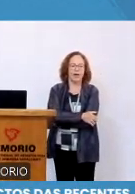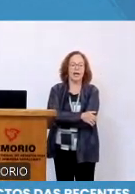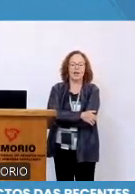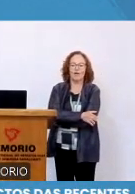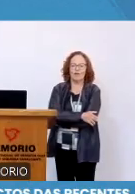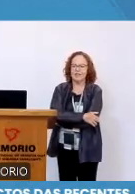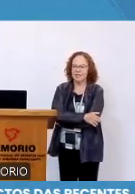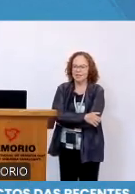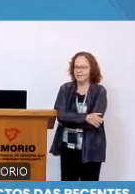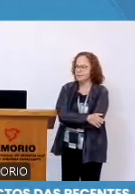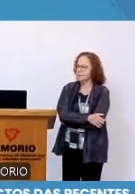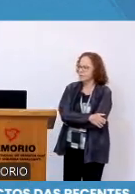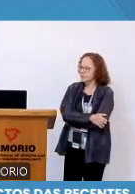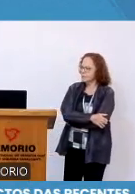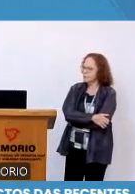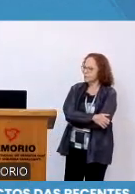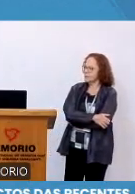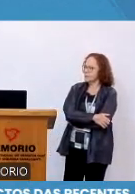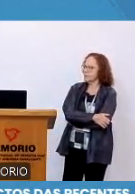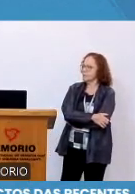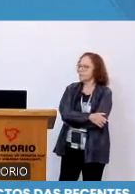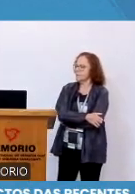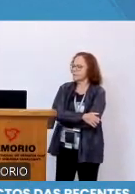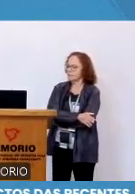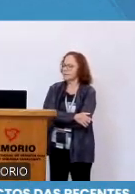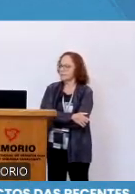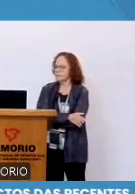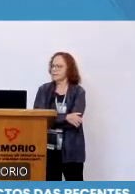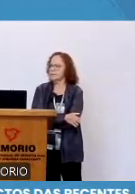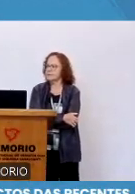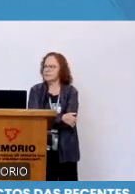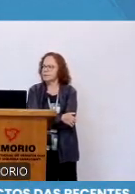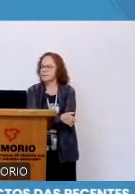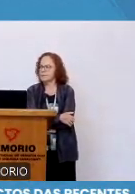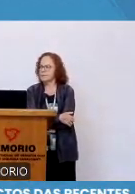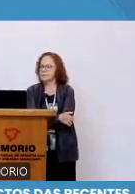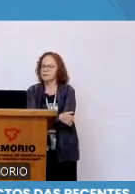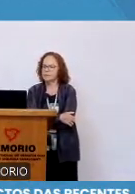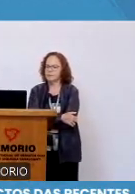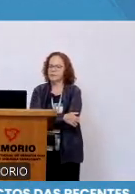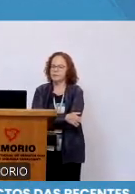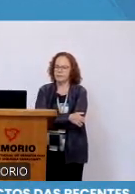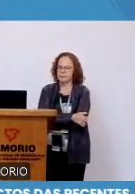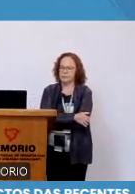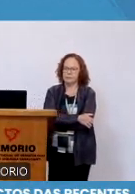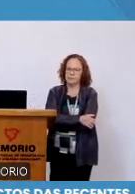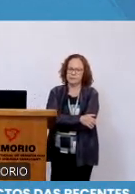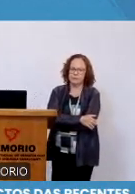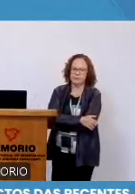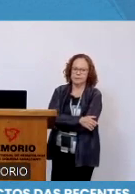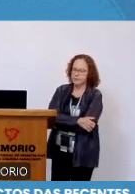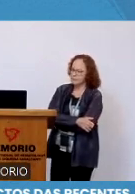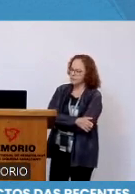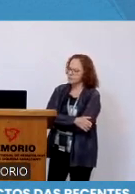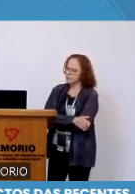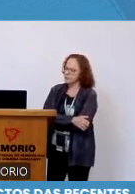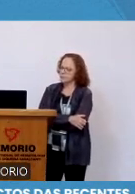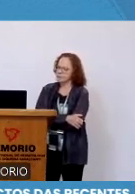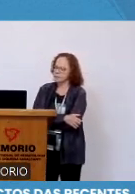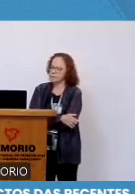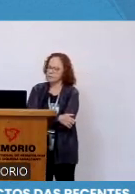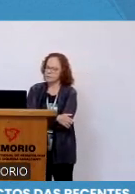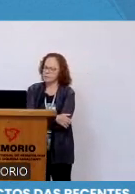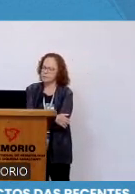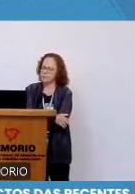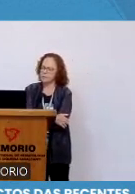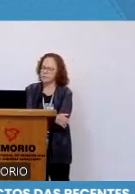regulamentos? Alguns têm, outros não têm, mas isso não foi combinado com eles. Outra coisa, e quem não tem